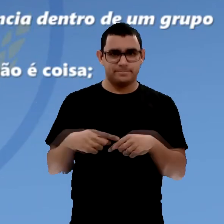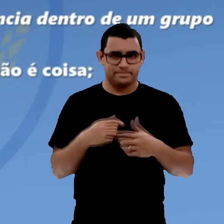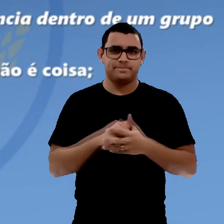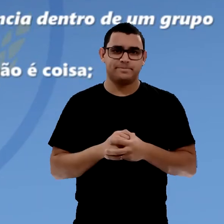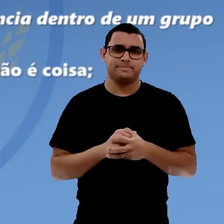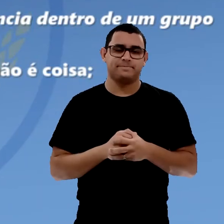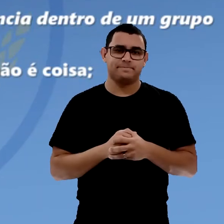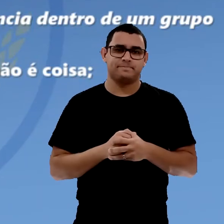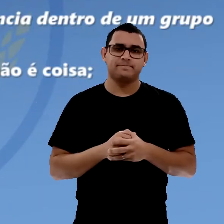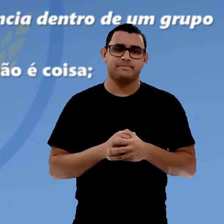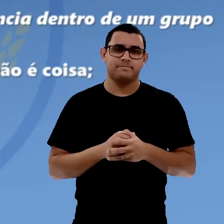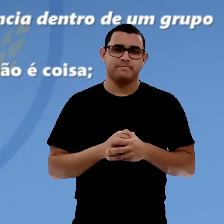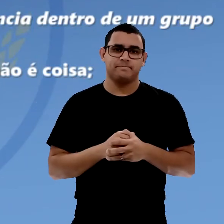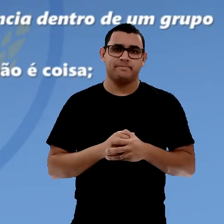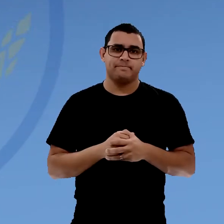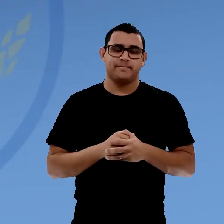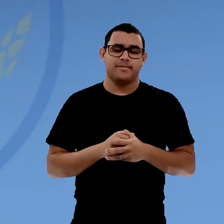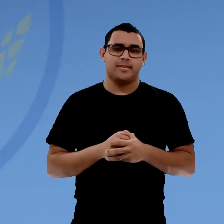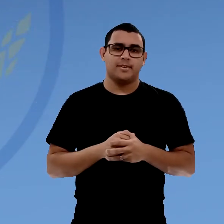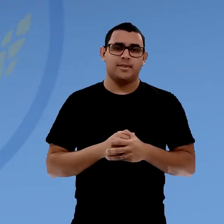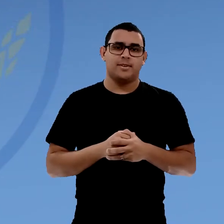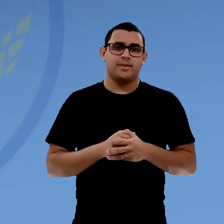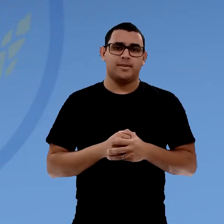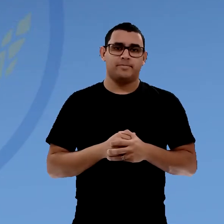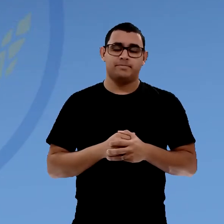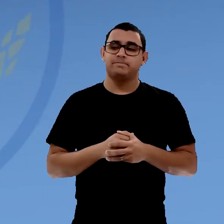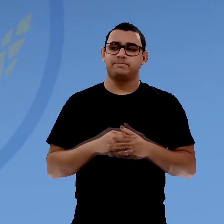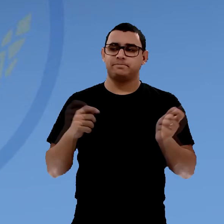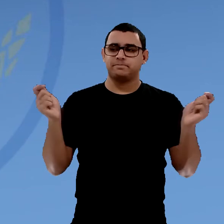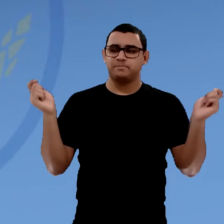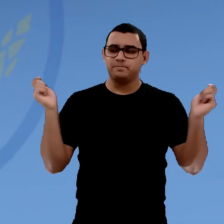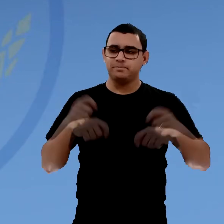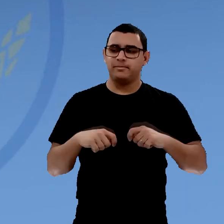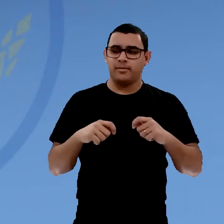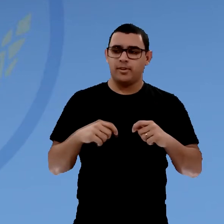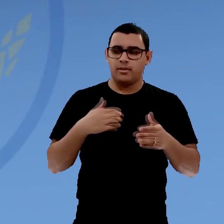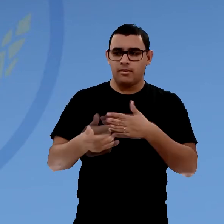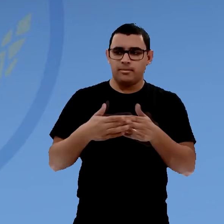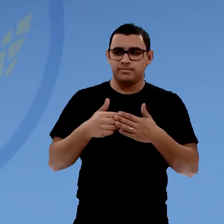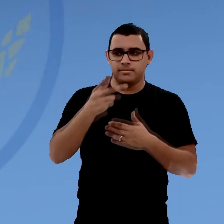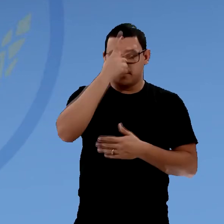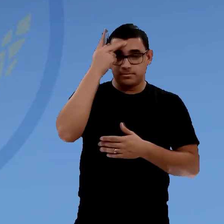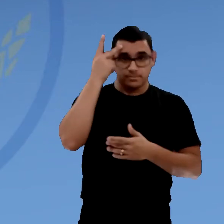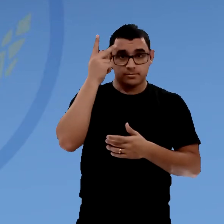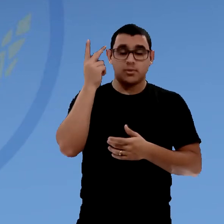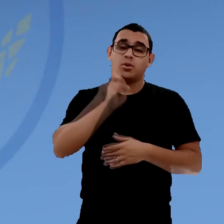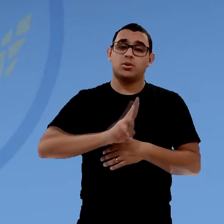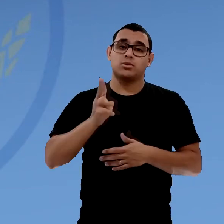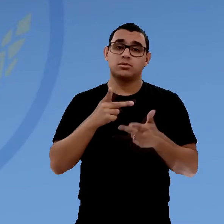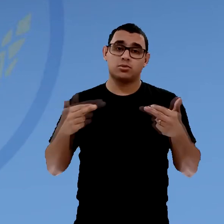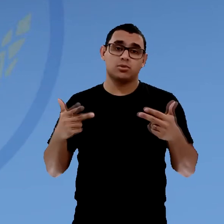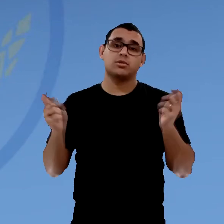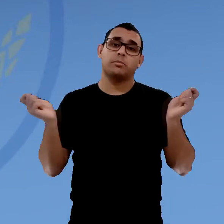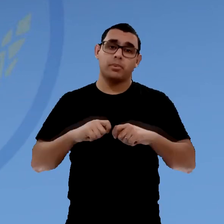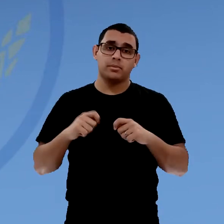exercício, ato de poder quando ele é realizado. E para isso, qualquer indivíduo utiliza os elementos que ele